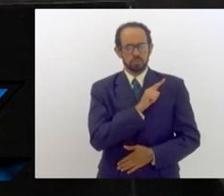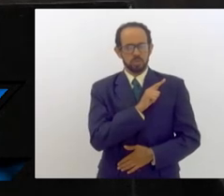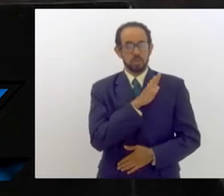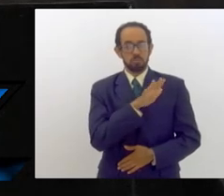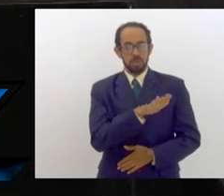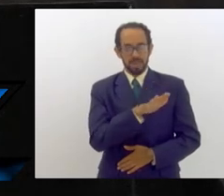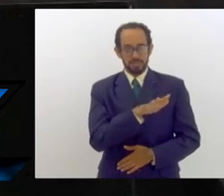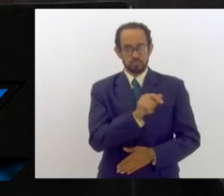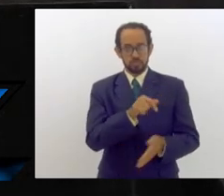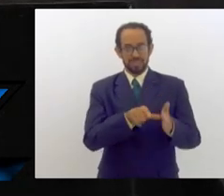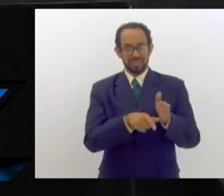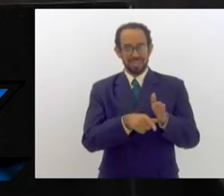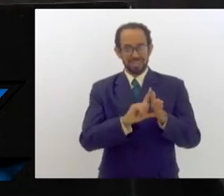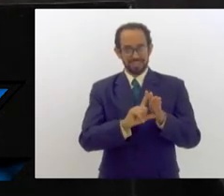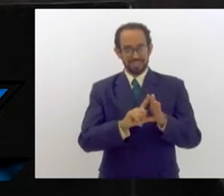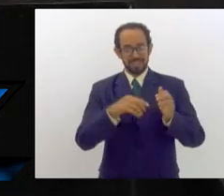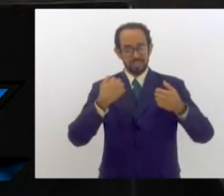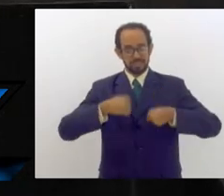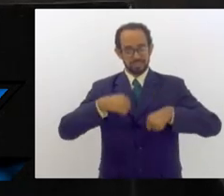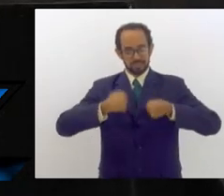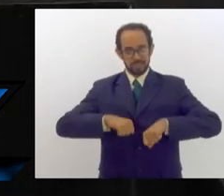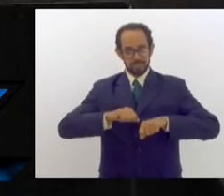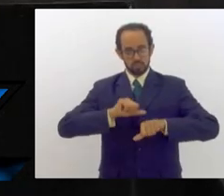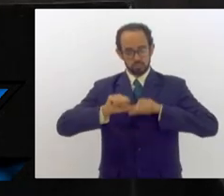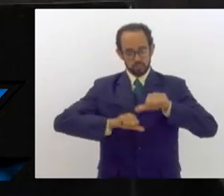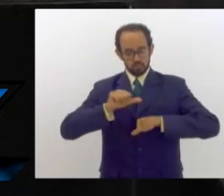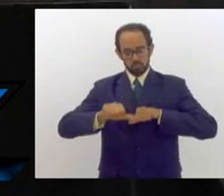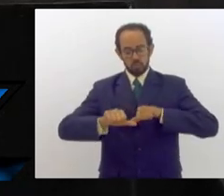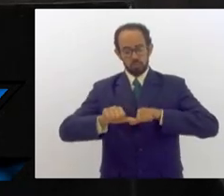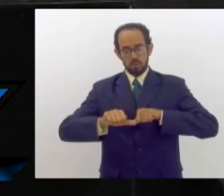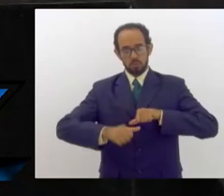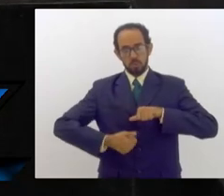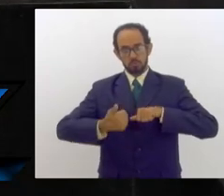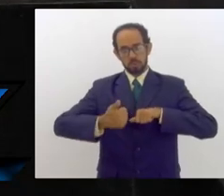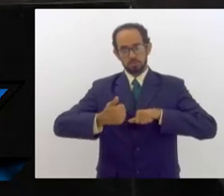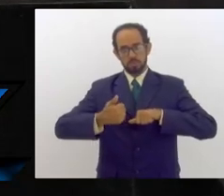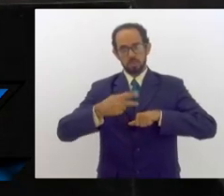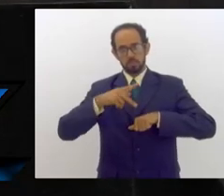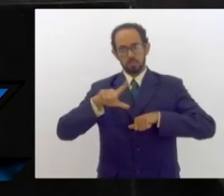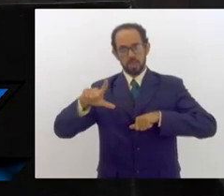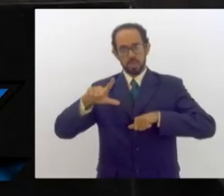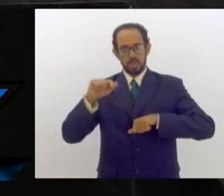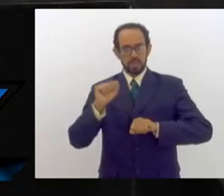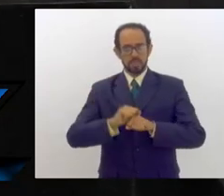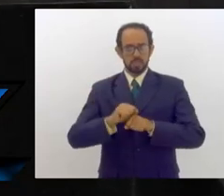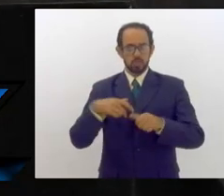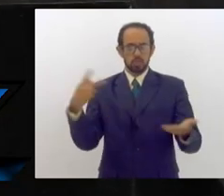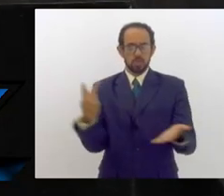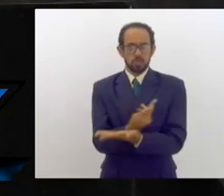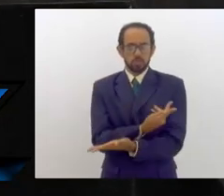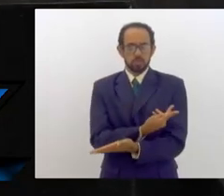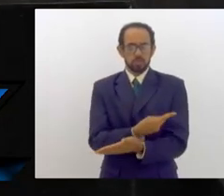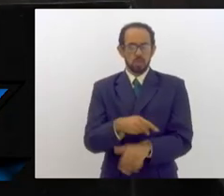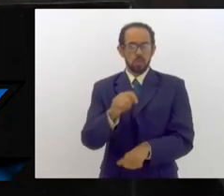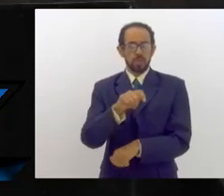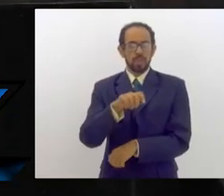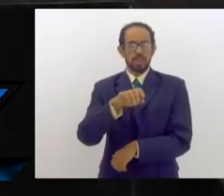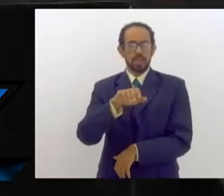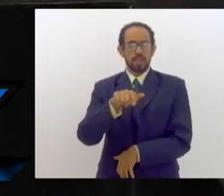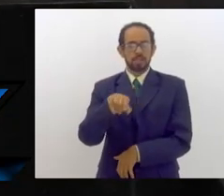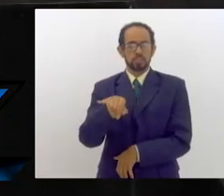mas antecipou a necessidade transformou no meu primeiro projeto de lei com um caso que aconteceu em Caxias do